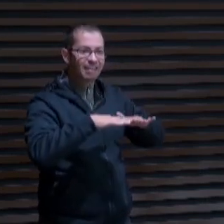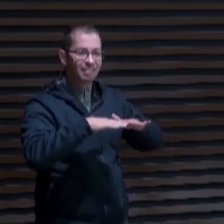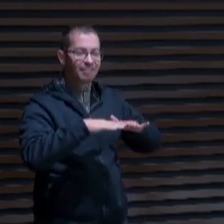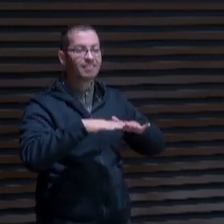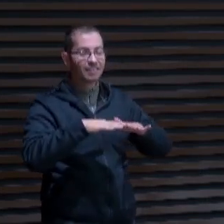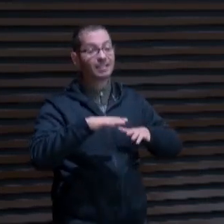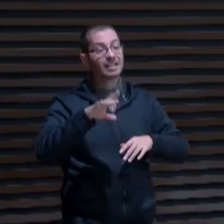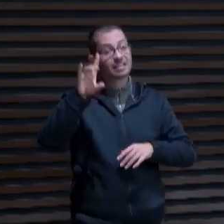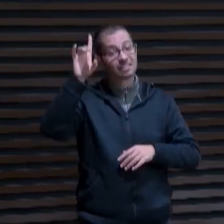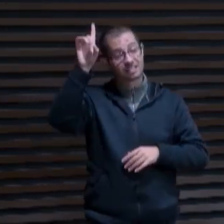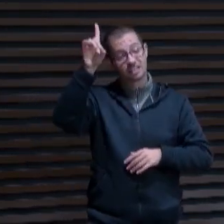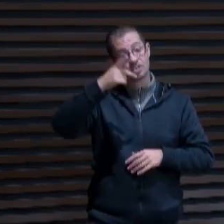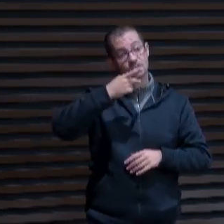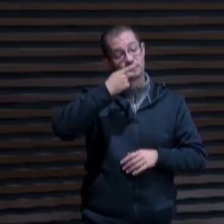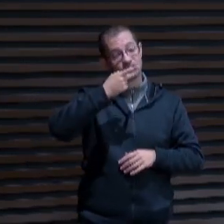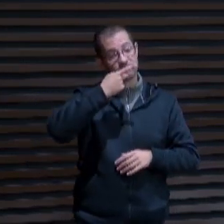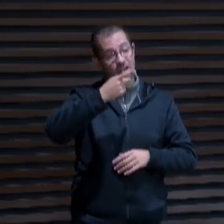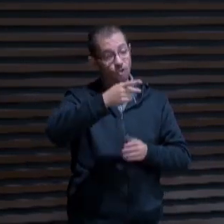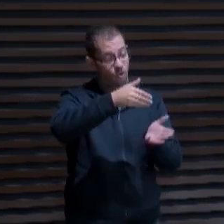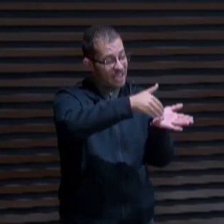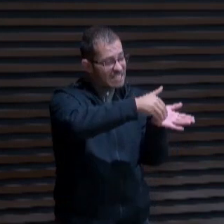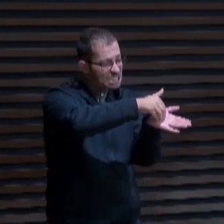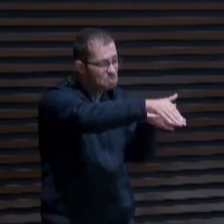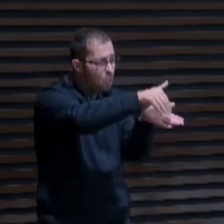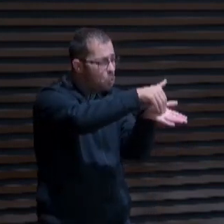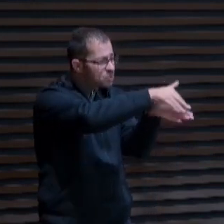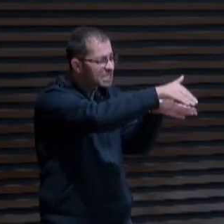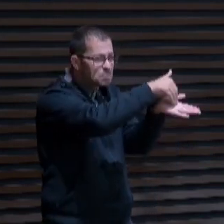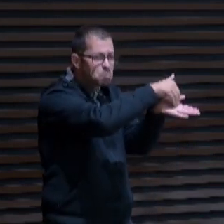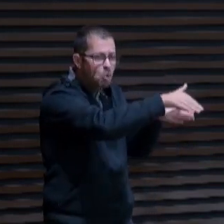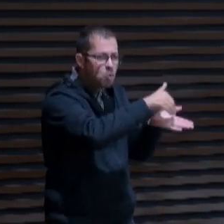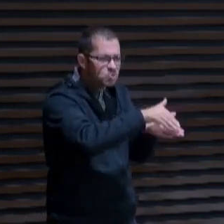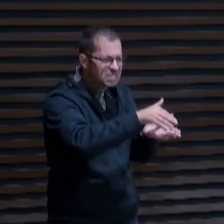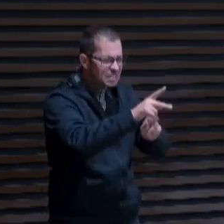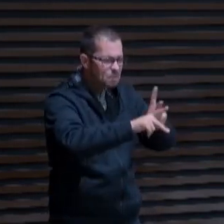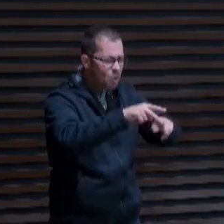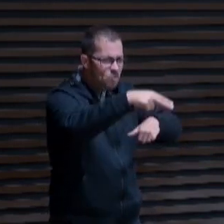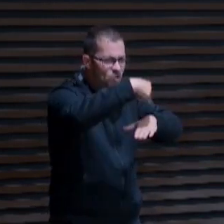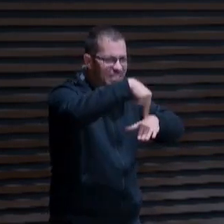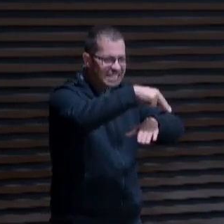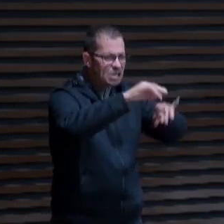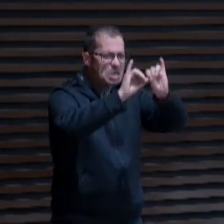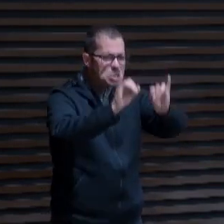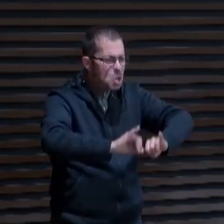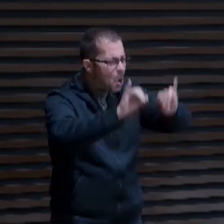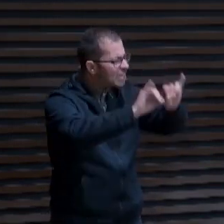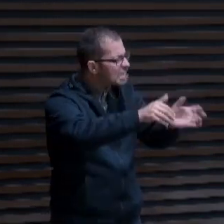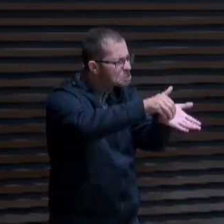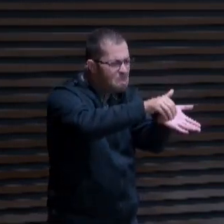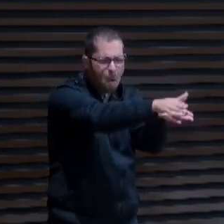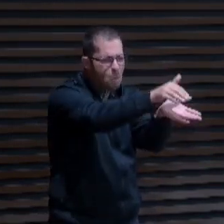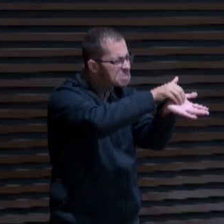expulsem todos daquelas nações idólatras que estão em volta da terra